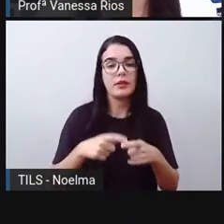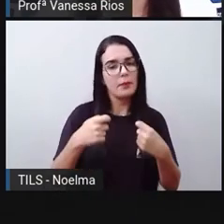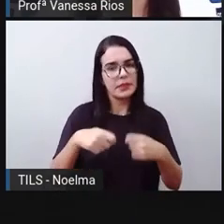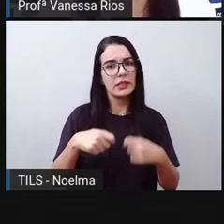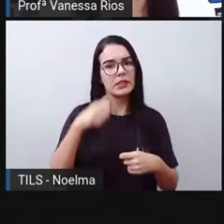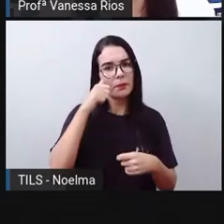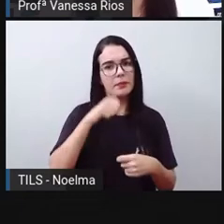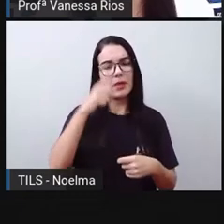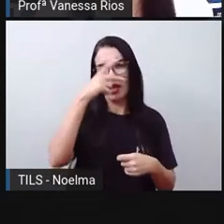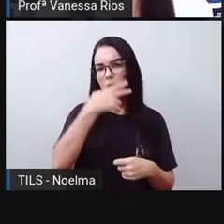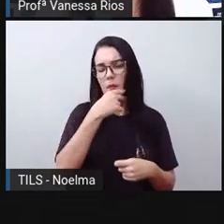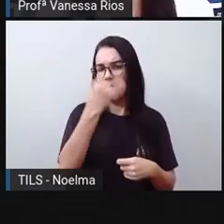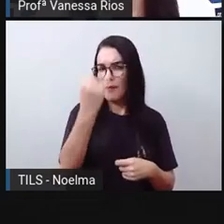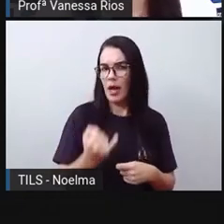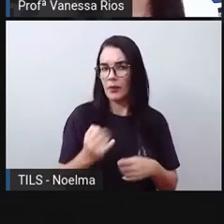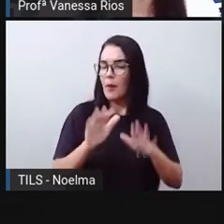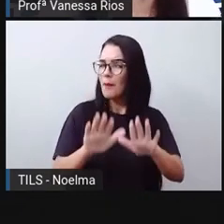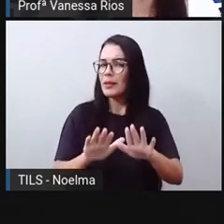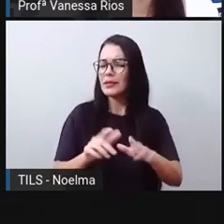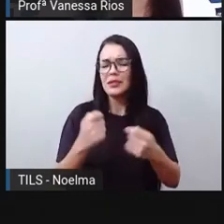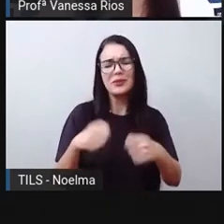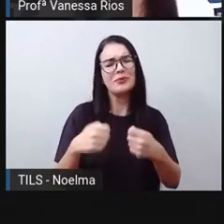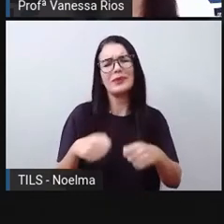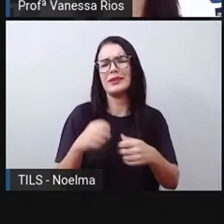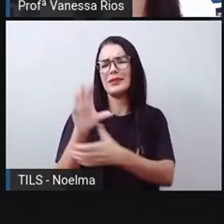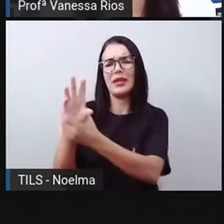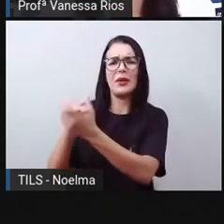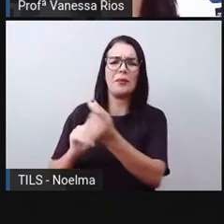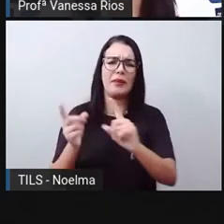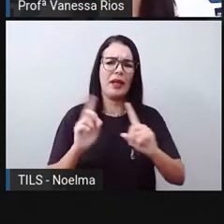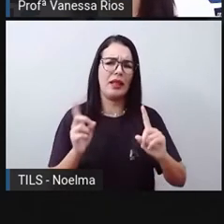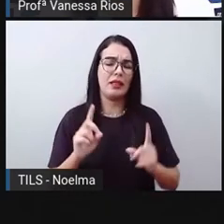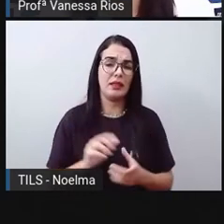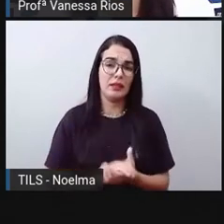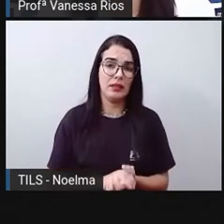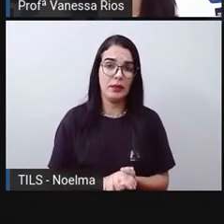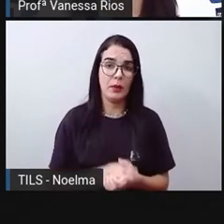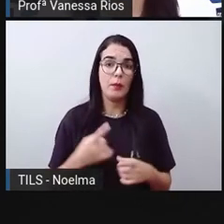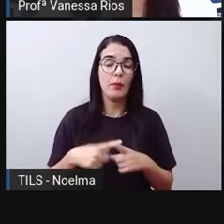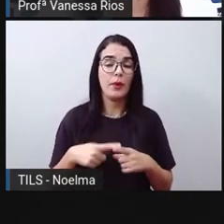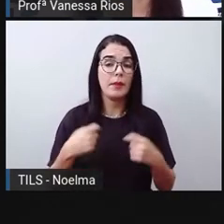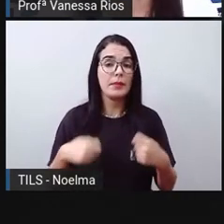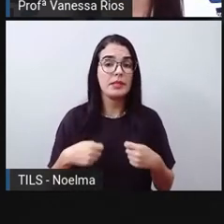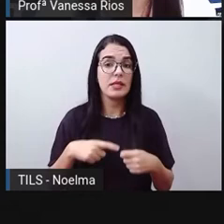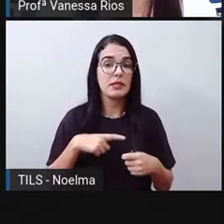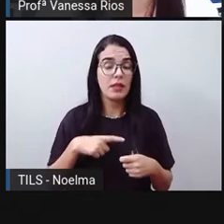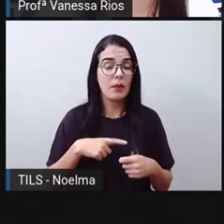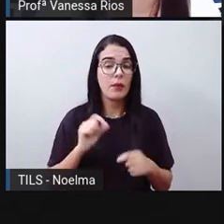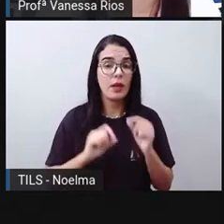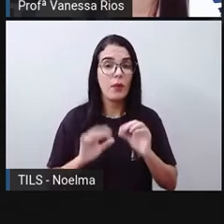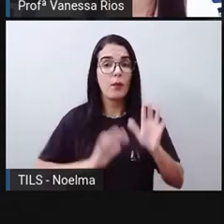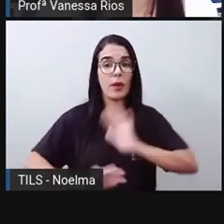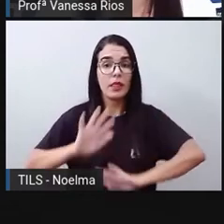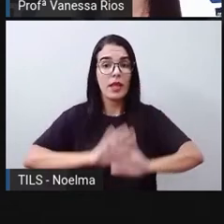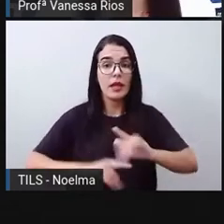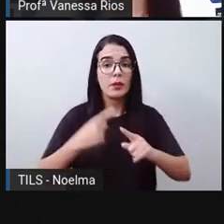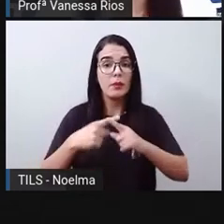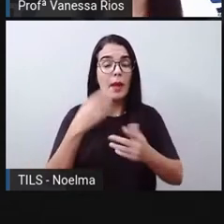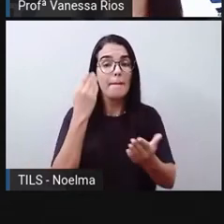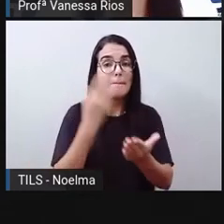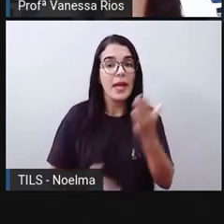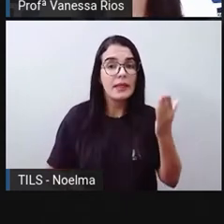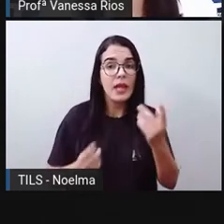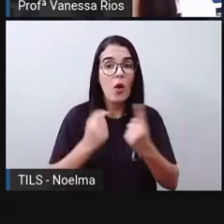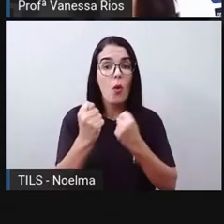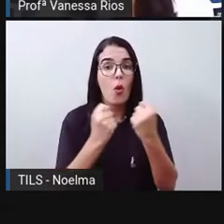fragilizados em relação a esses padrões, né, e não conseguirem aí ter o controle de que os padrões existem,